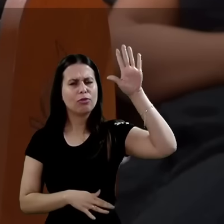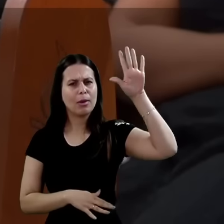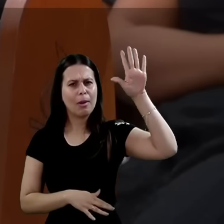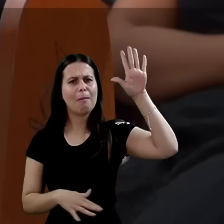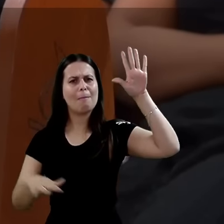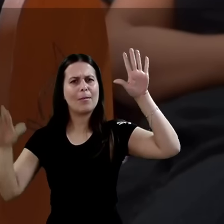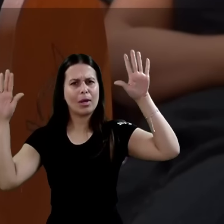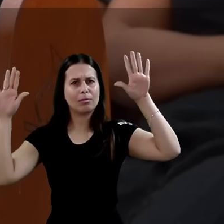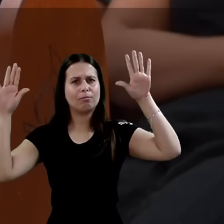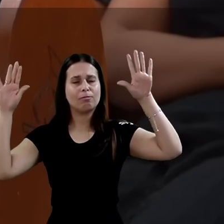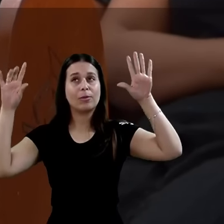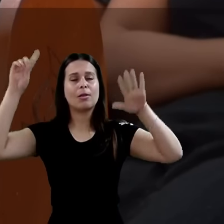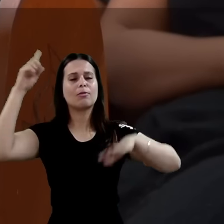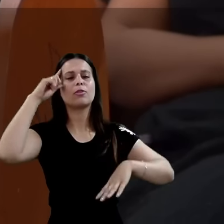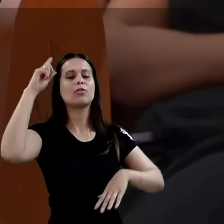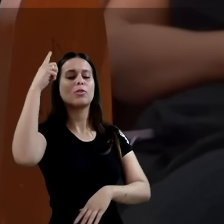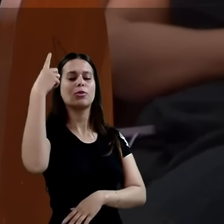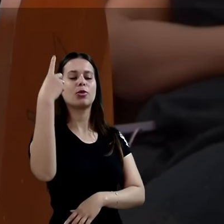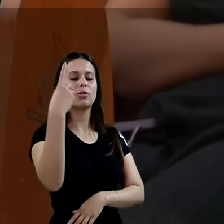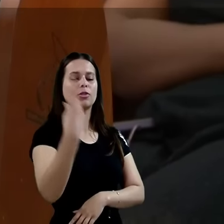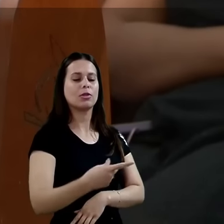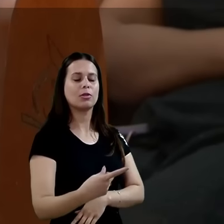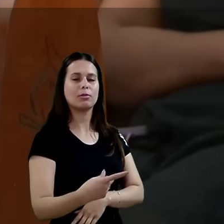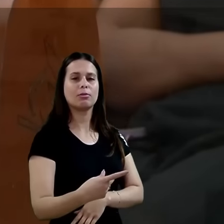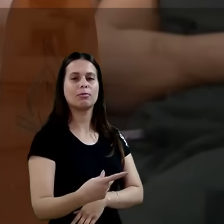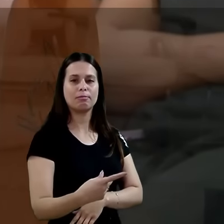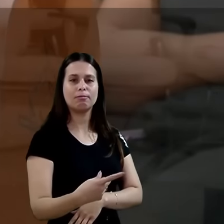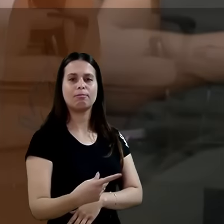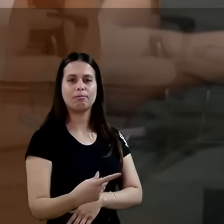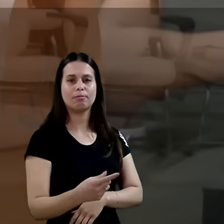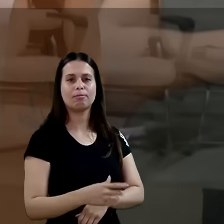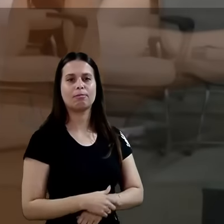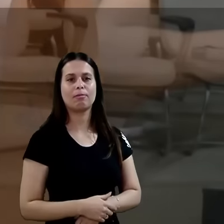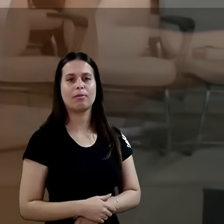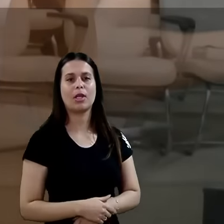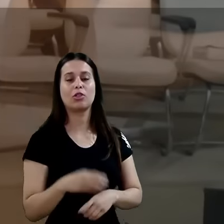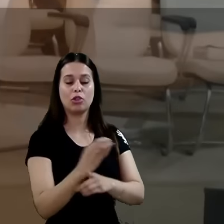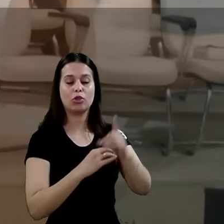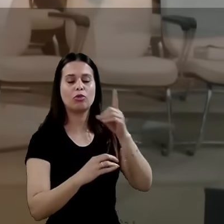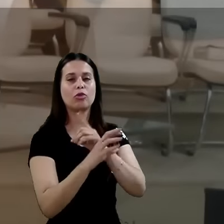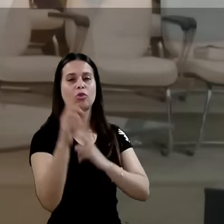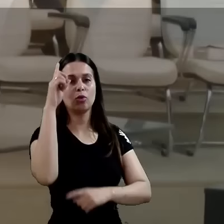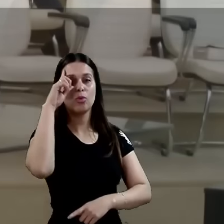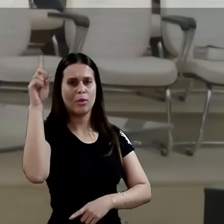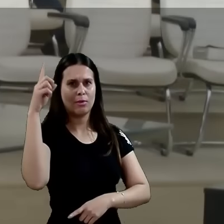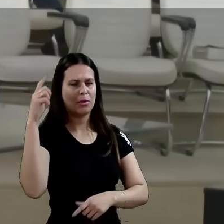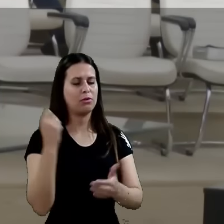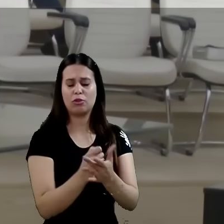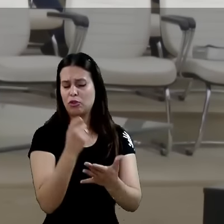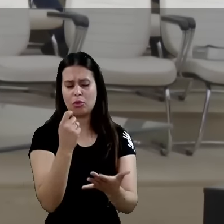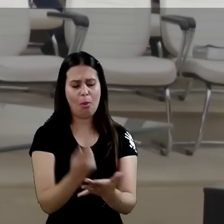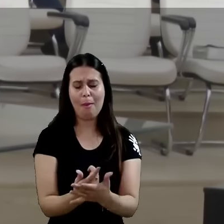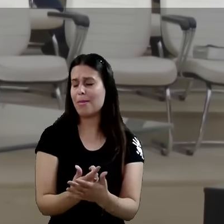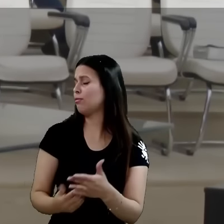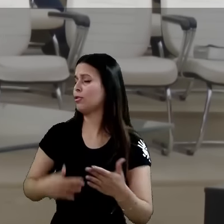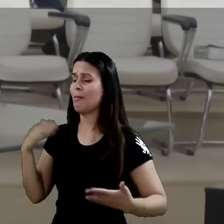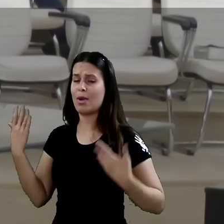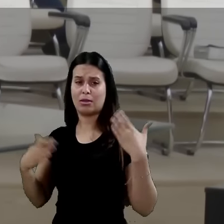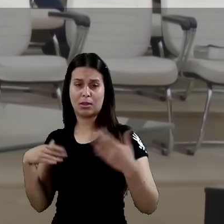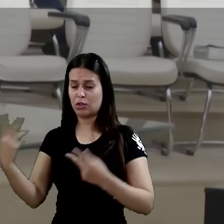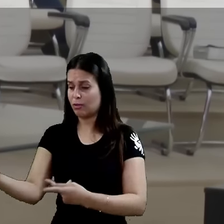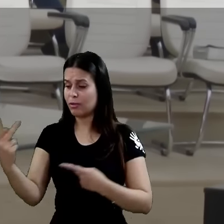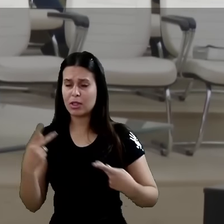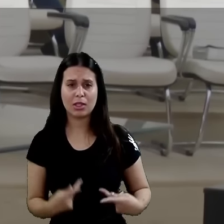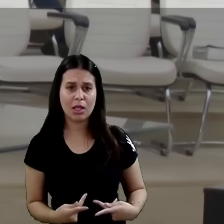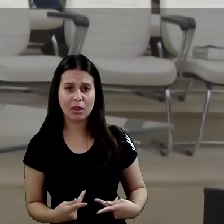descendo autoridade autoridade dia de culto não é dia de compra não é dia de passeio não é dia de visita não